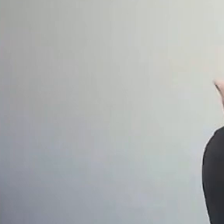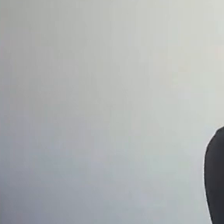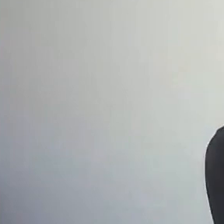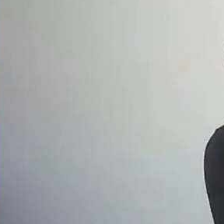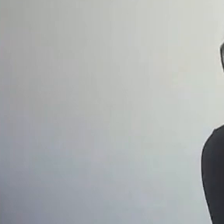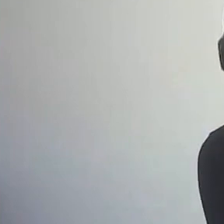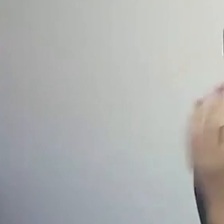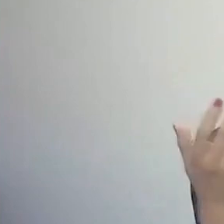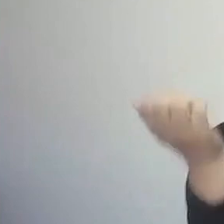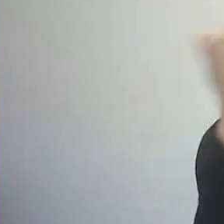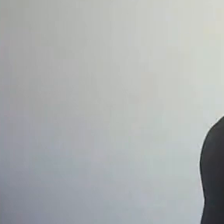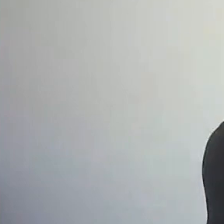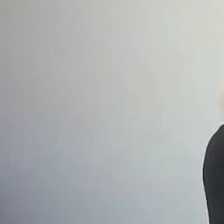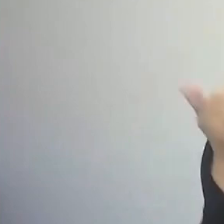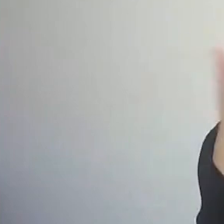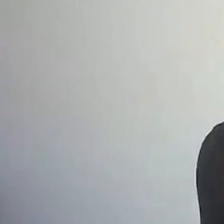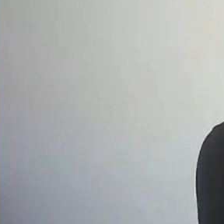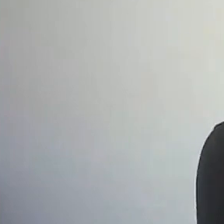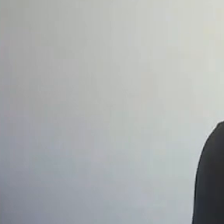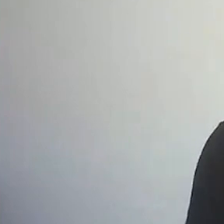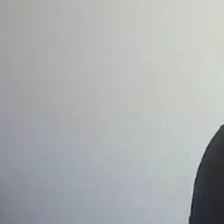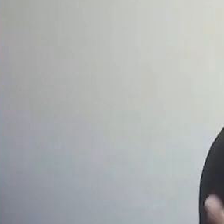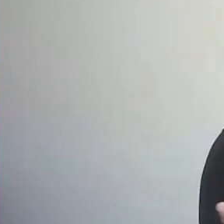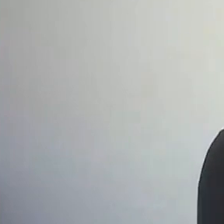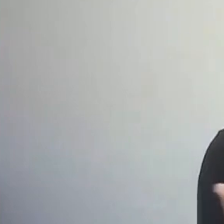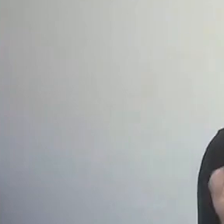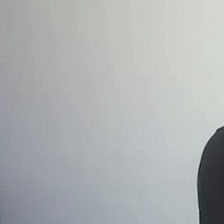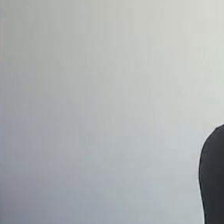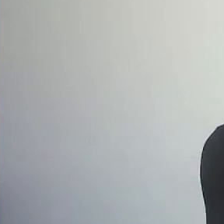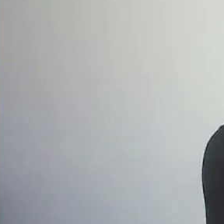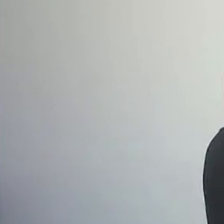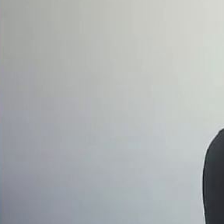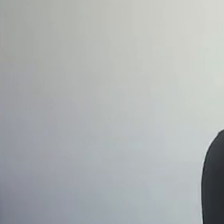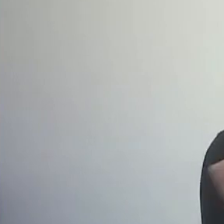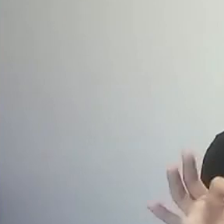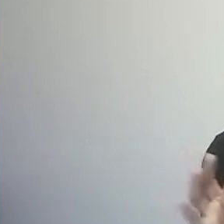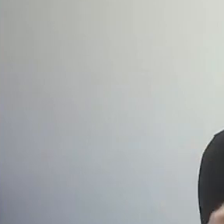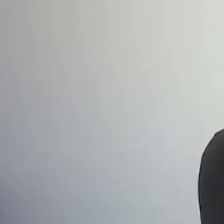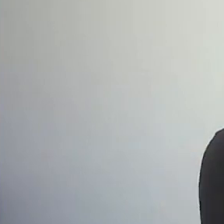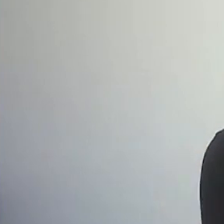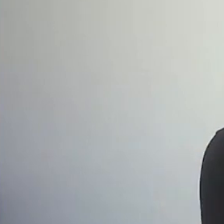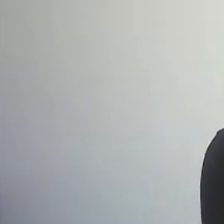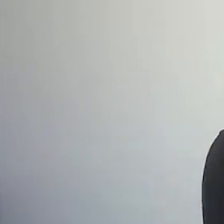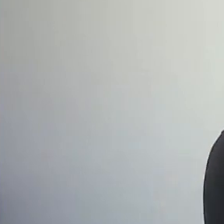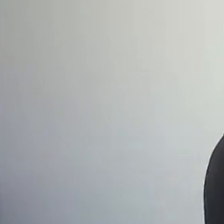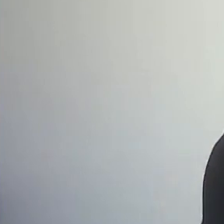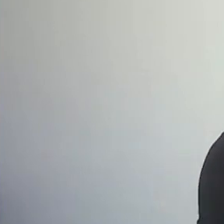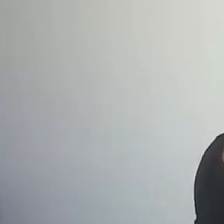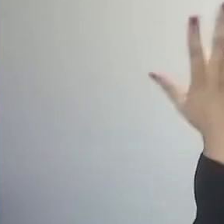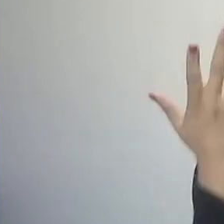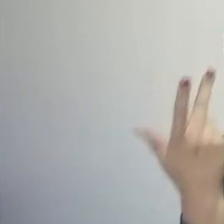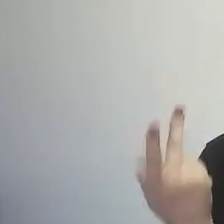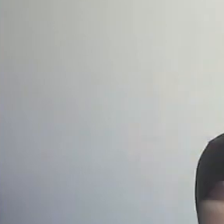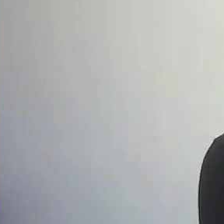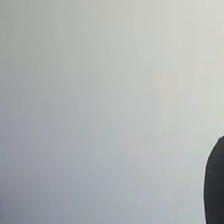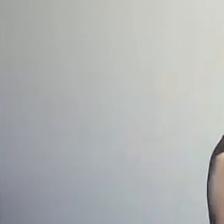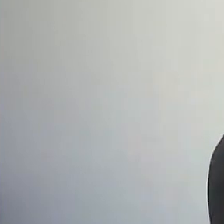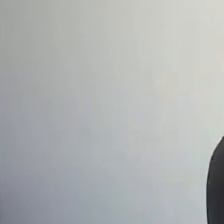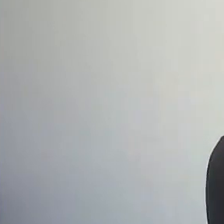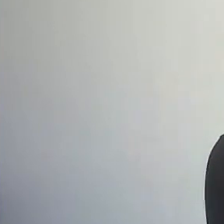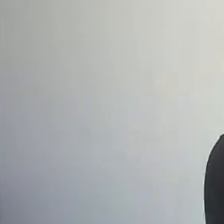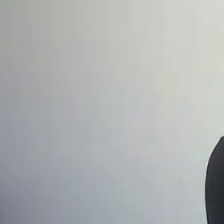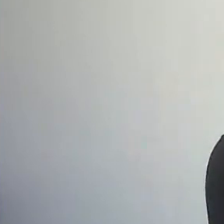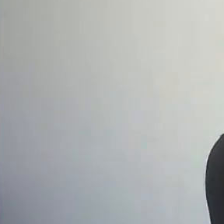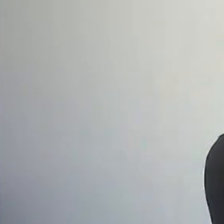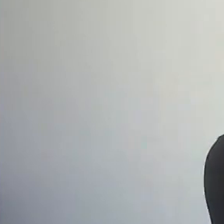bastante da dinâmica. Essas questões do remoto também, a parte de obra, faz parte da diversão, né, hoje em dia.